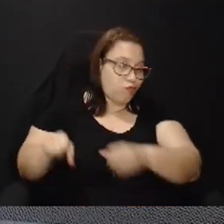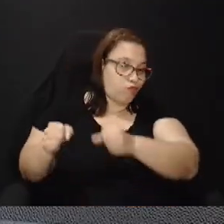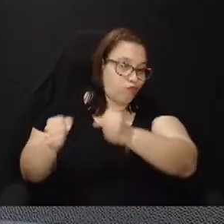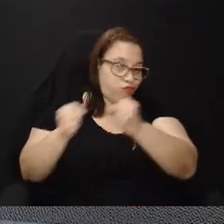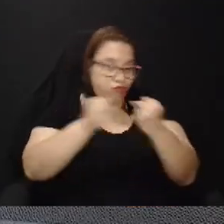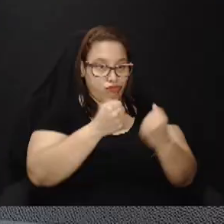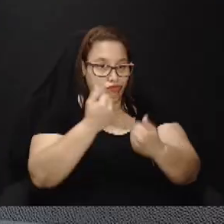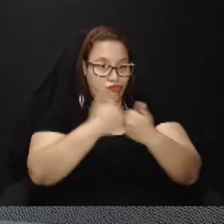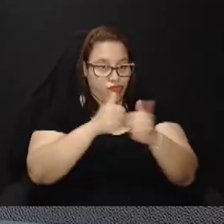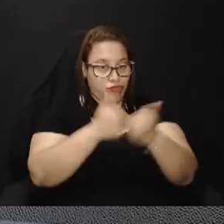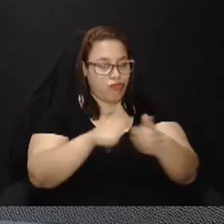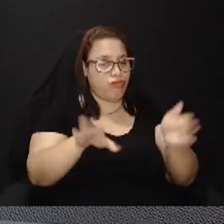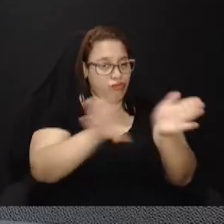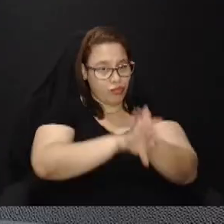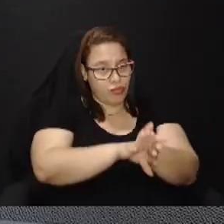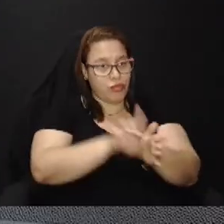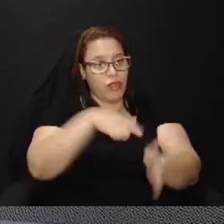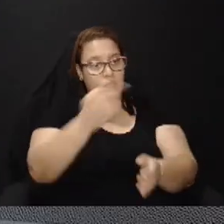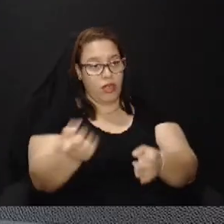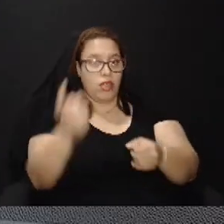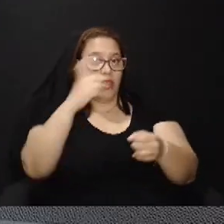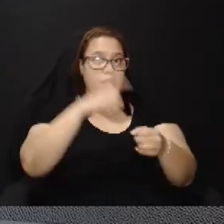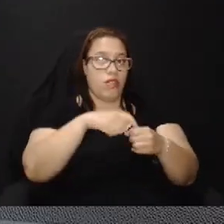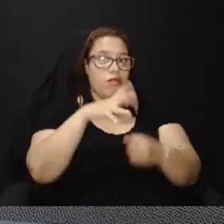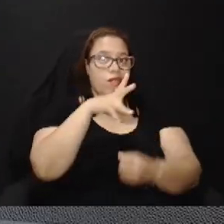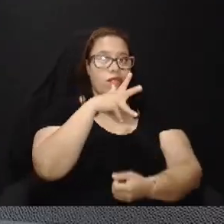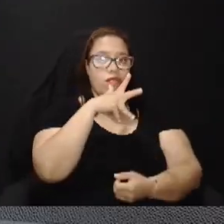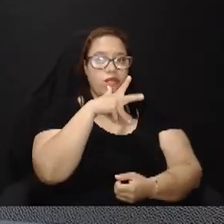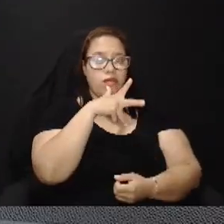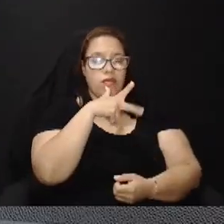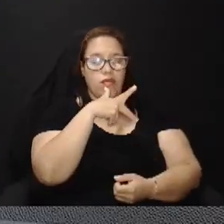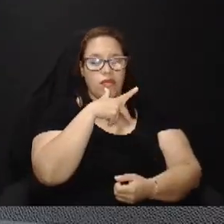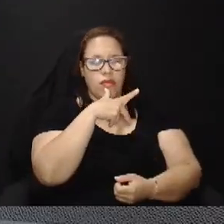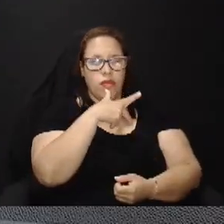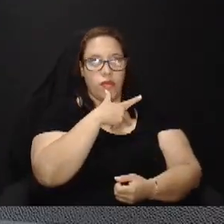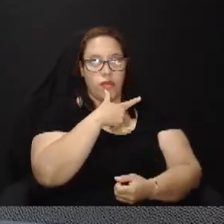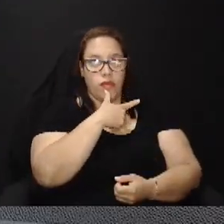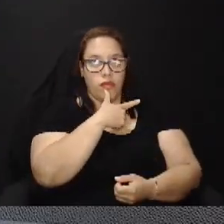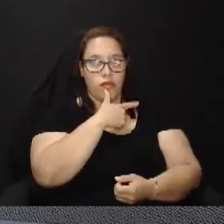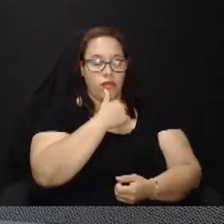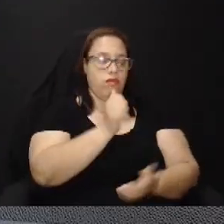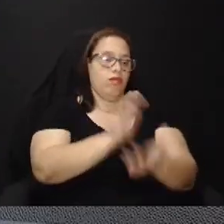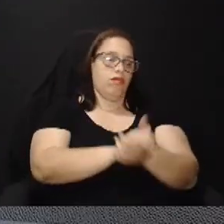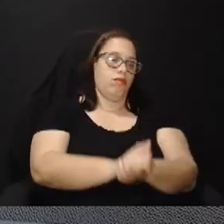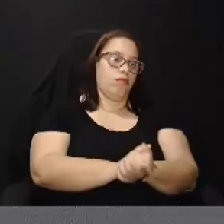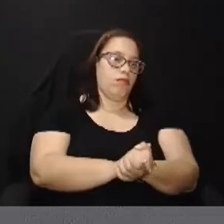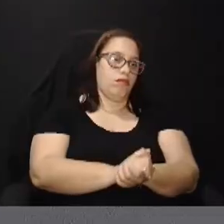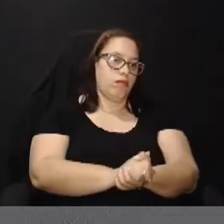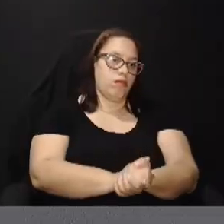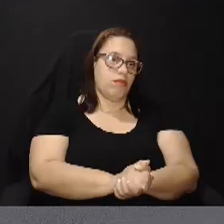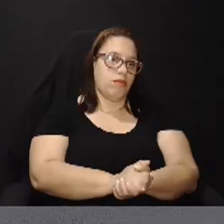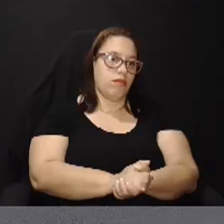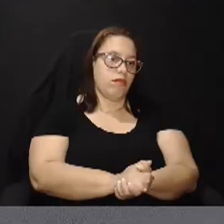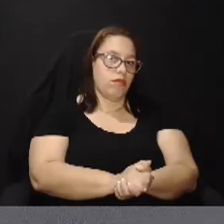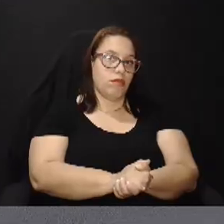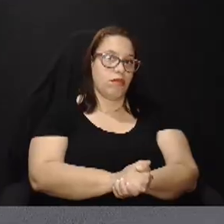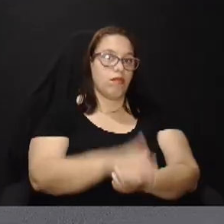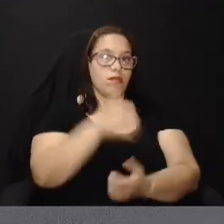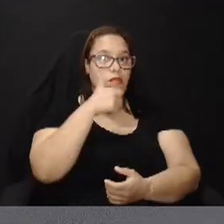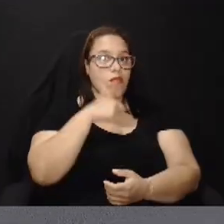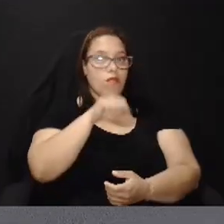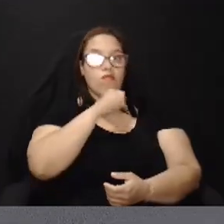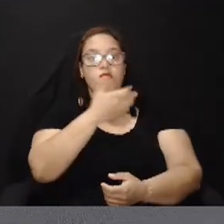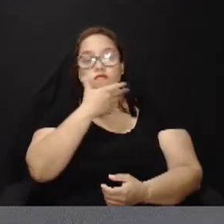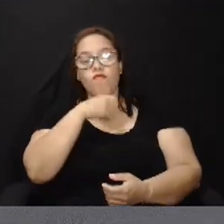chegar lá, depois voltar, isso demora um tempo muito grande. E ao mesmo tempo, esse pai quer participar